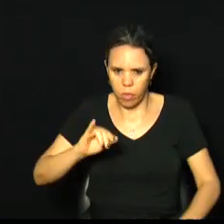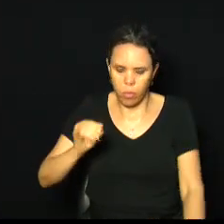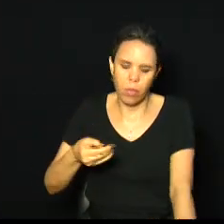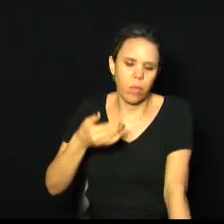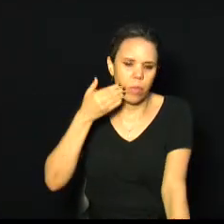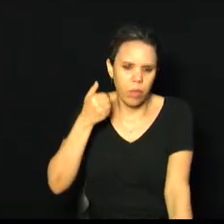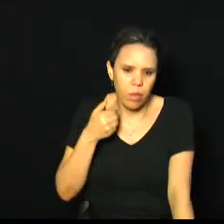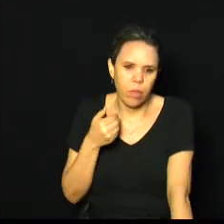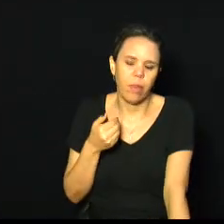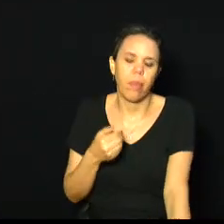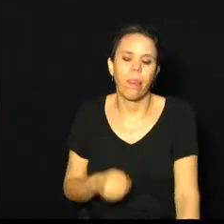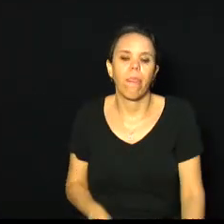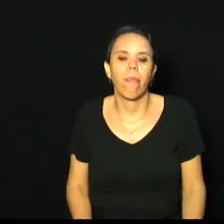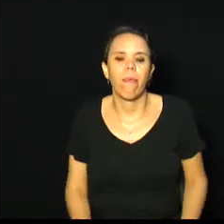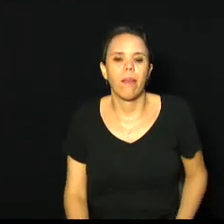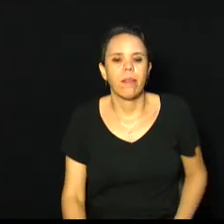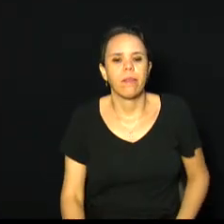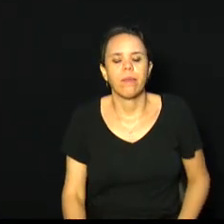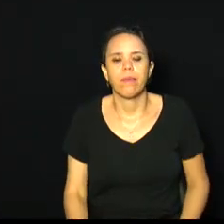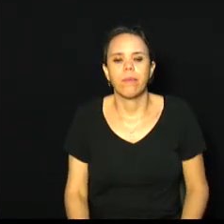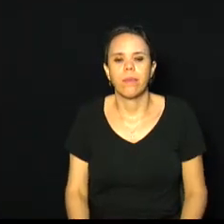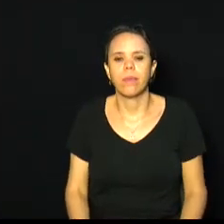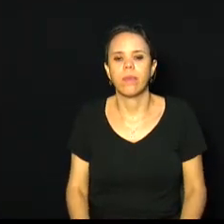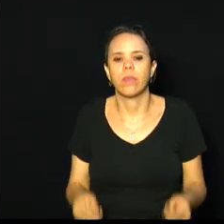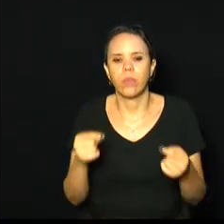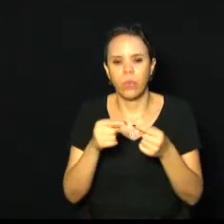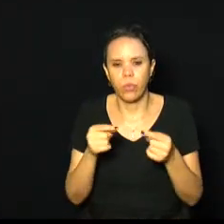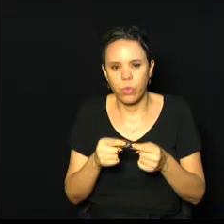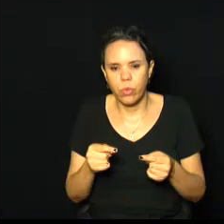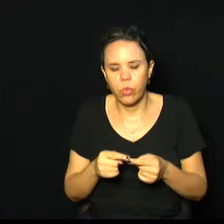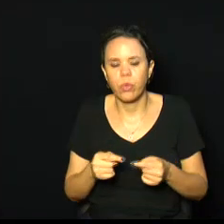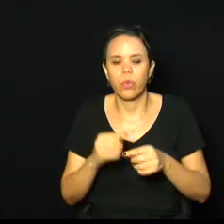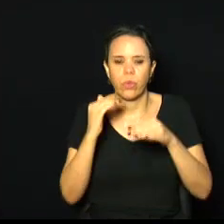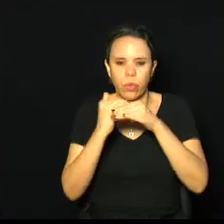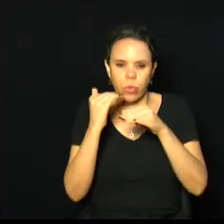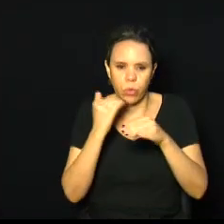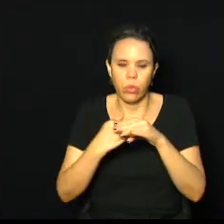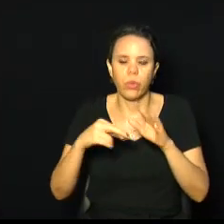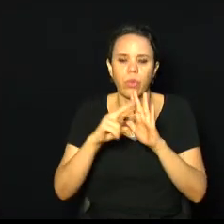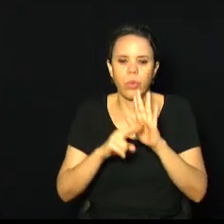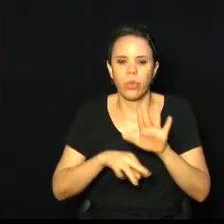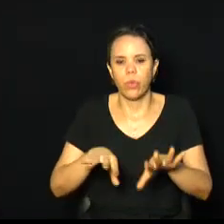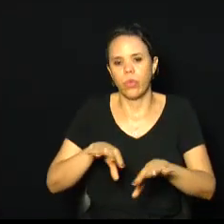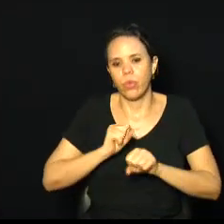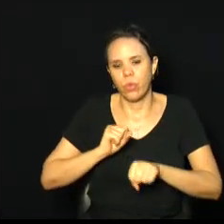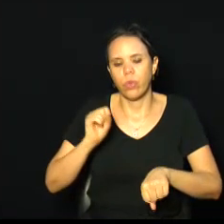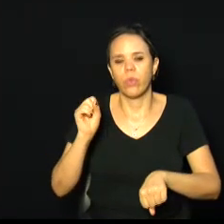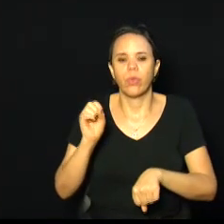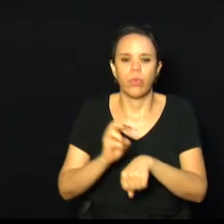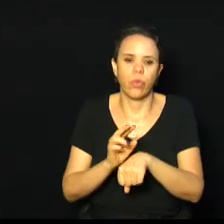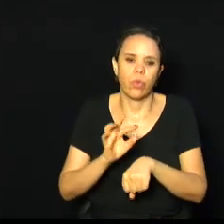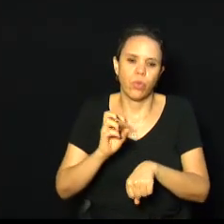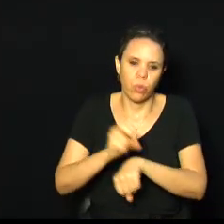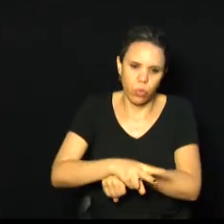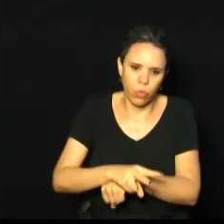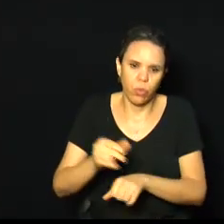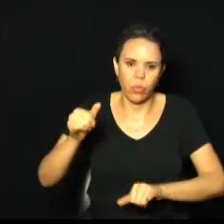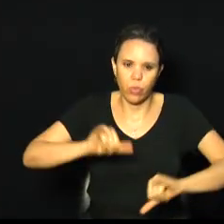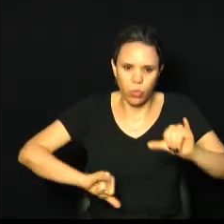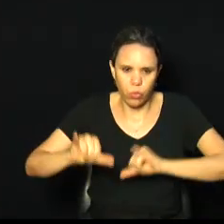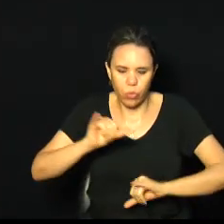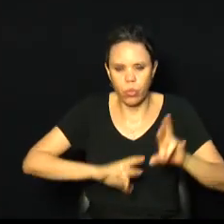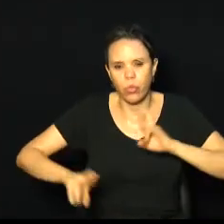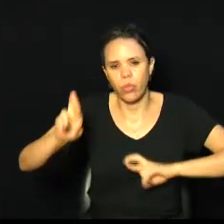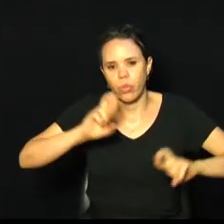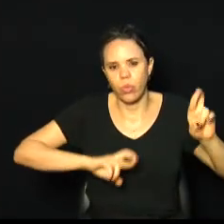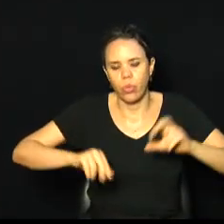de vulnerabilidade, índice de conformidade ao enquadramento e índice de contaminação por tóxicos. A análise